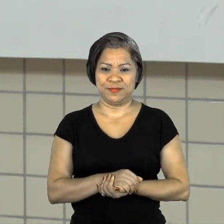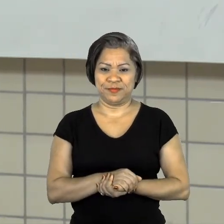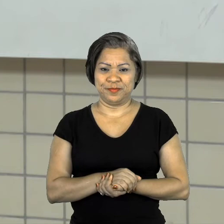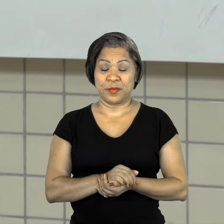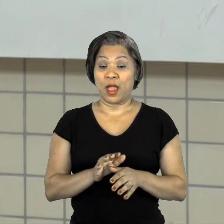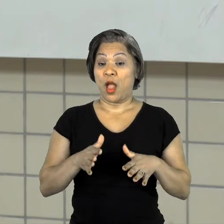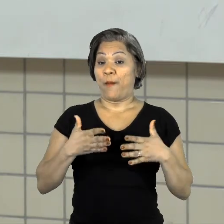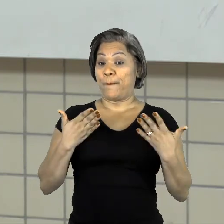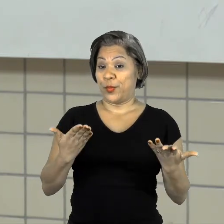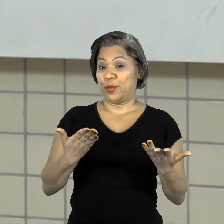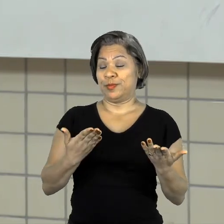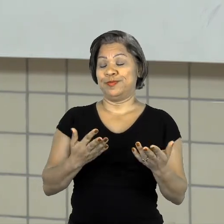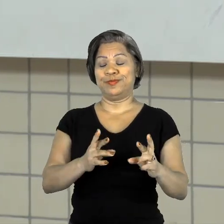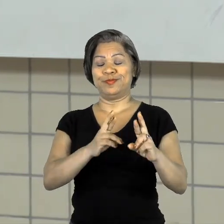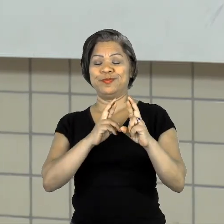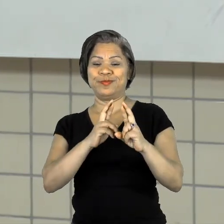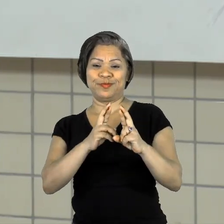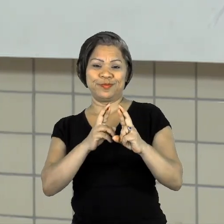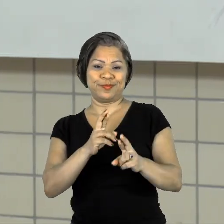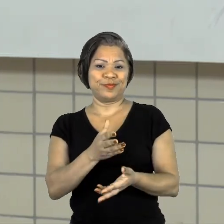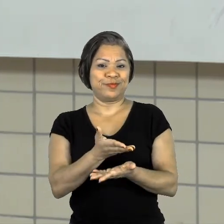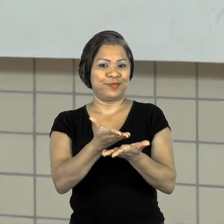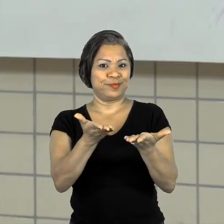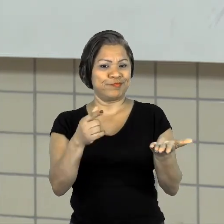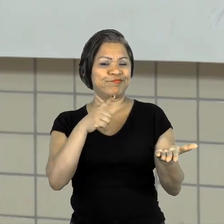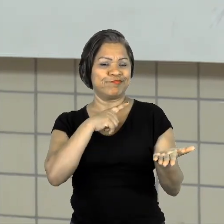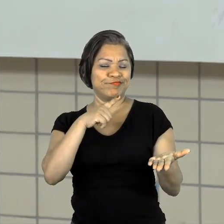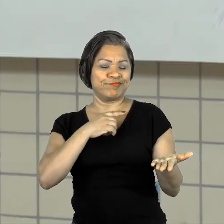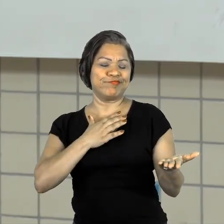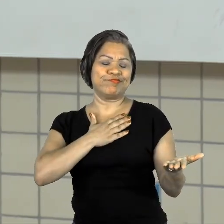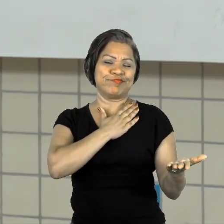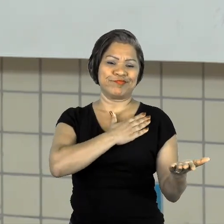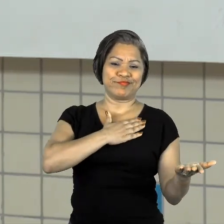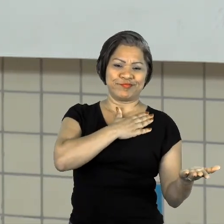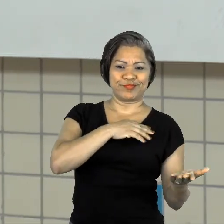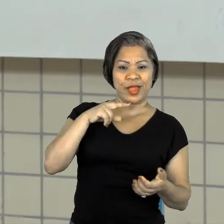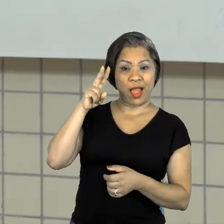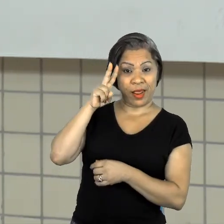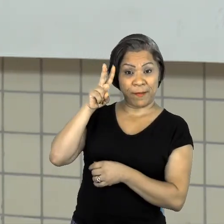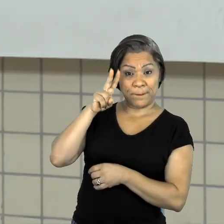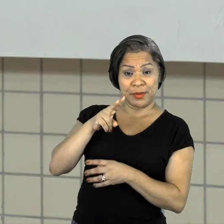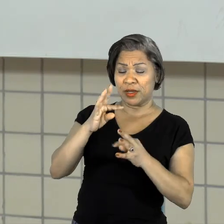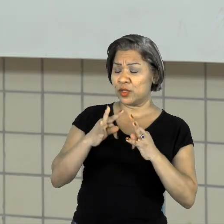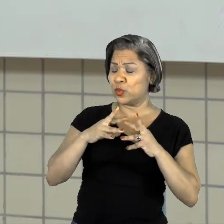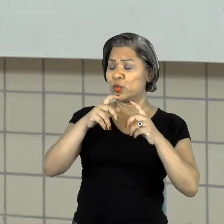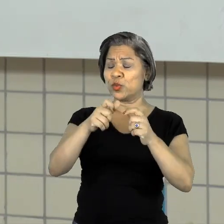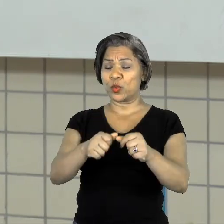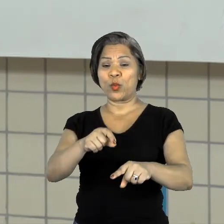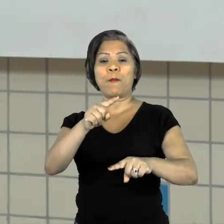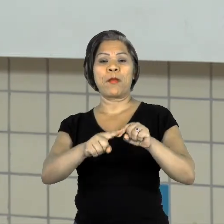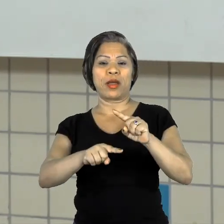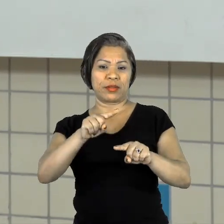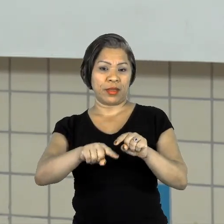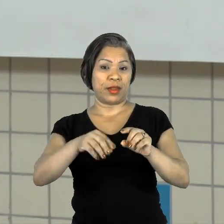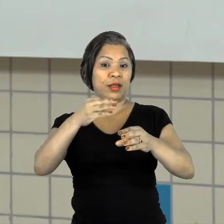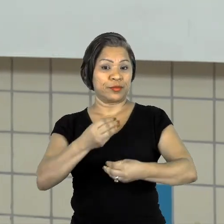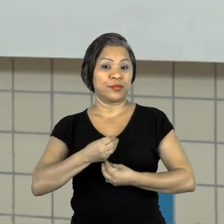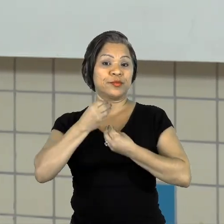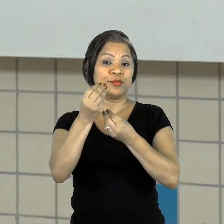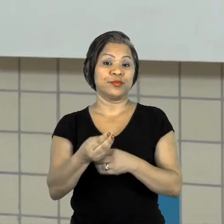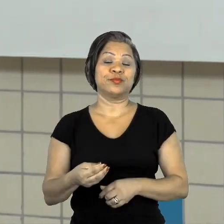tenham gostado. Lembrando que todo o nosso material está disponível na plataforma